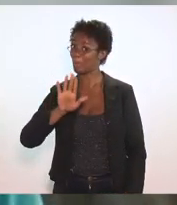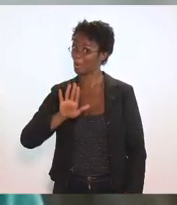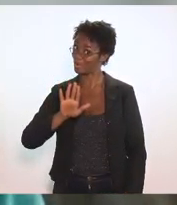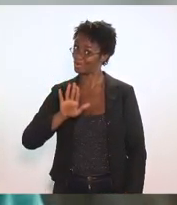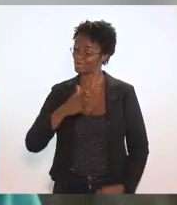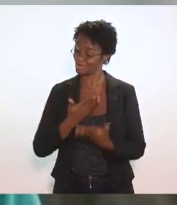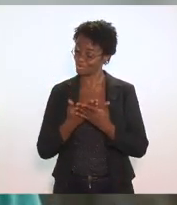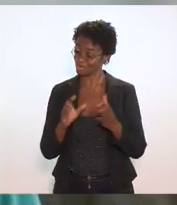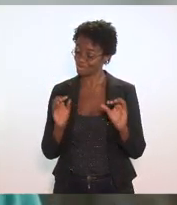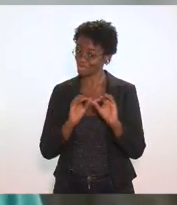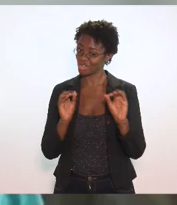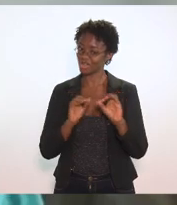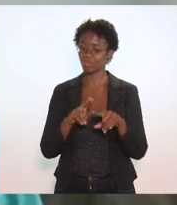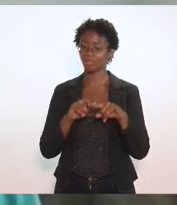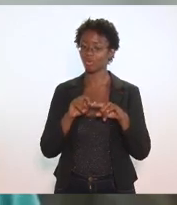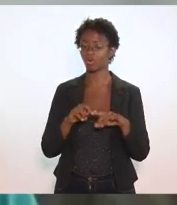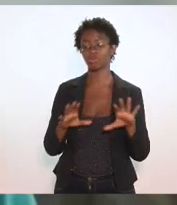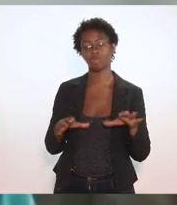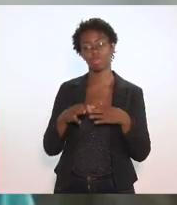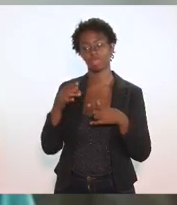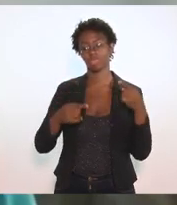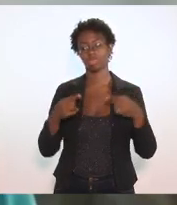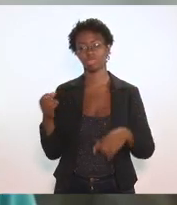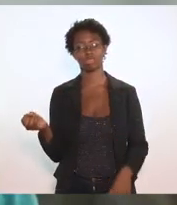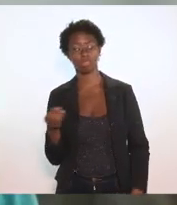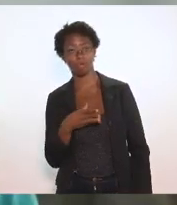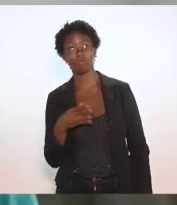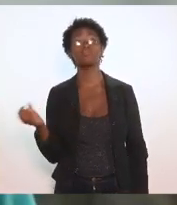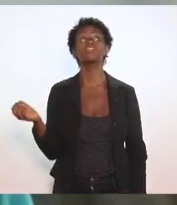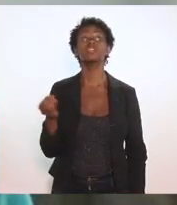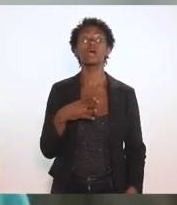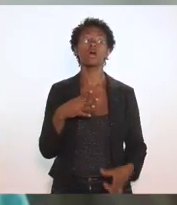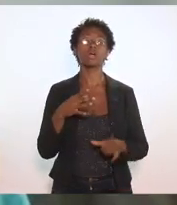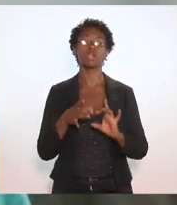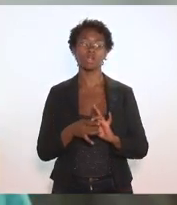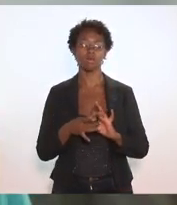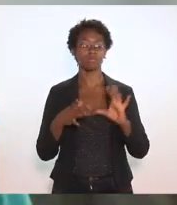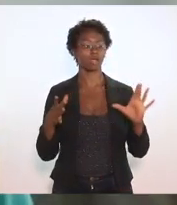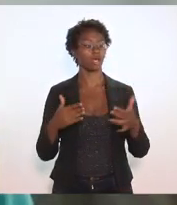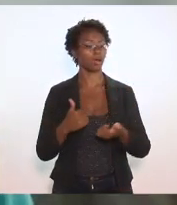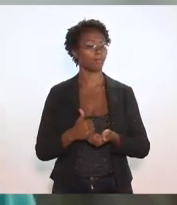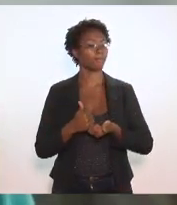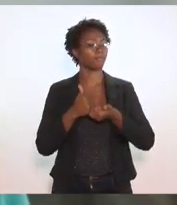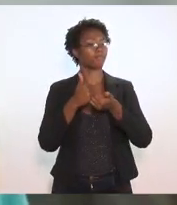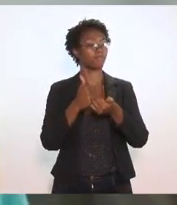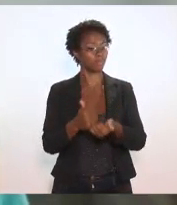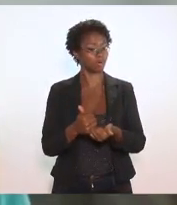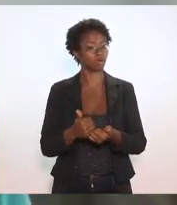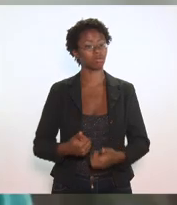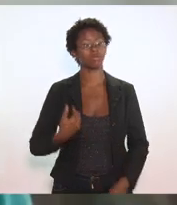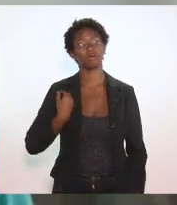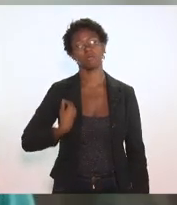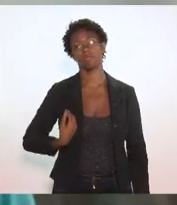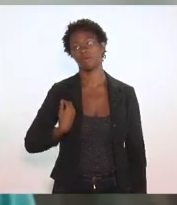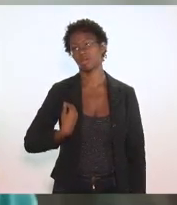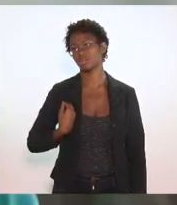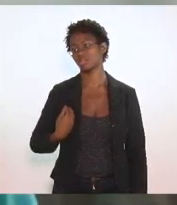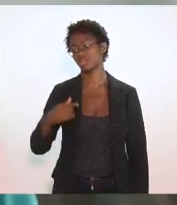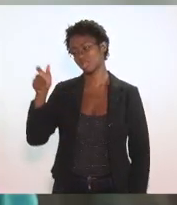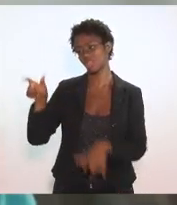porque o Partido Novo, os neoliberais, apoiaram presencialmente com seus